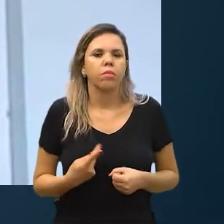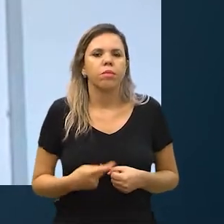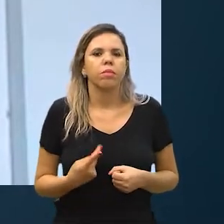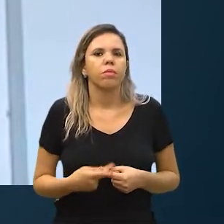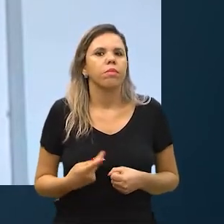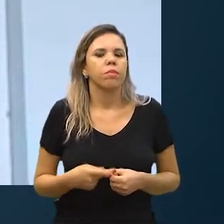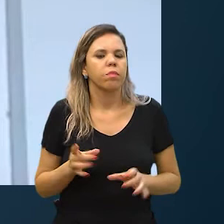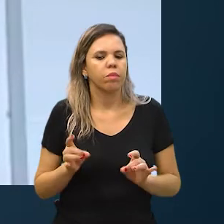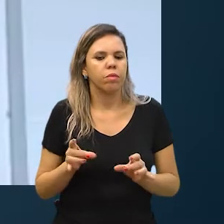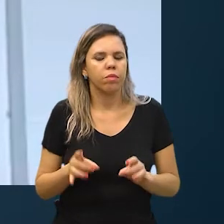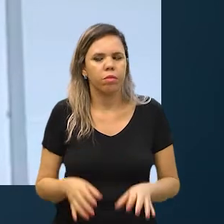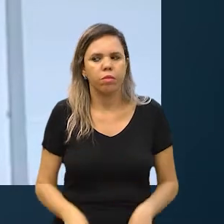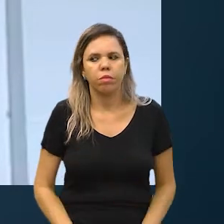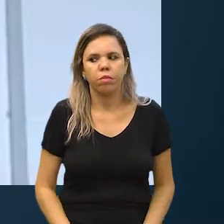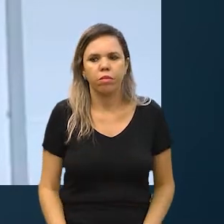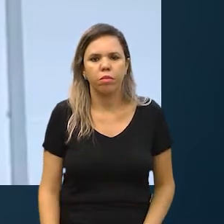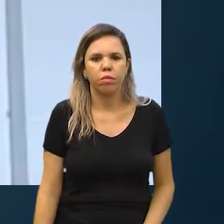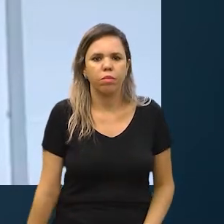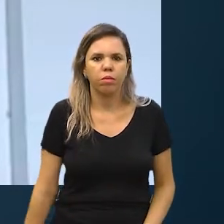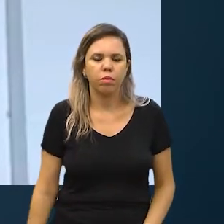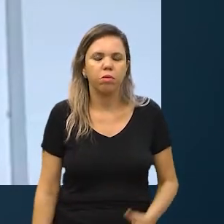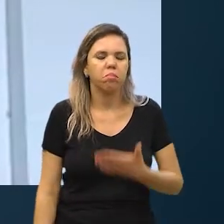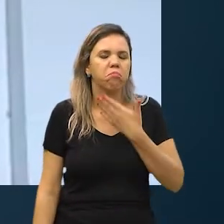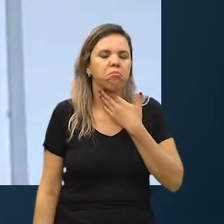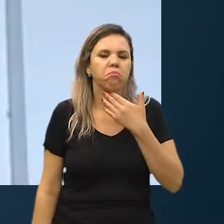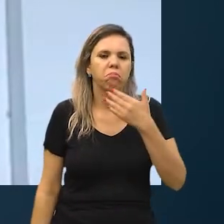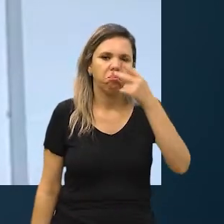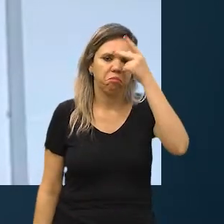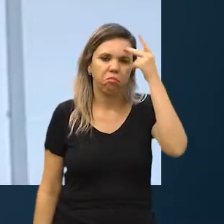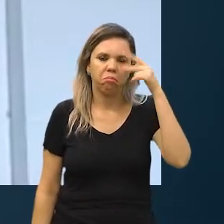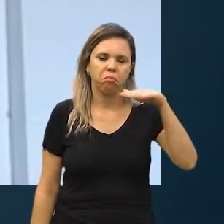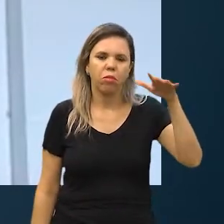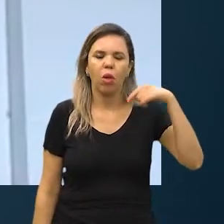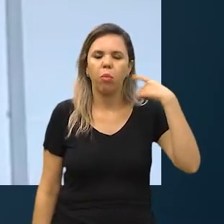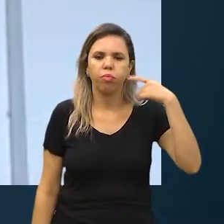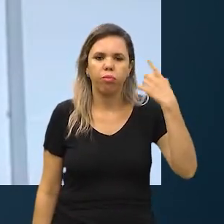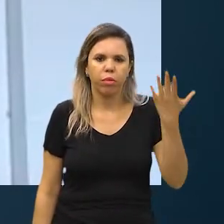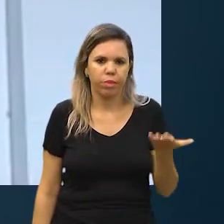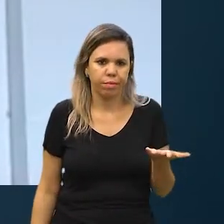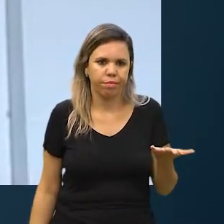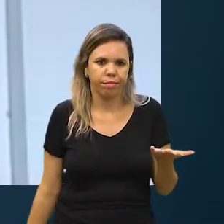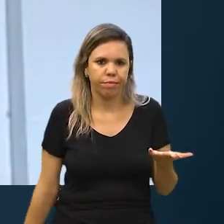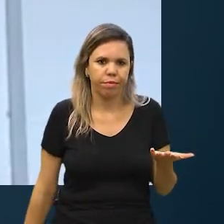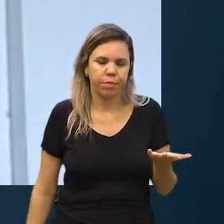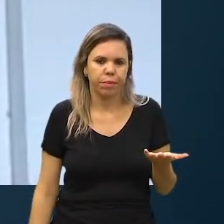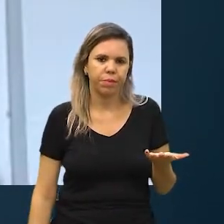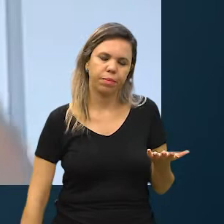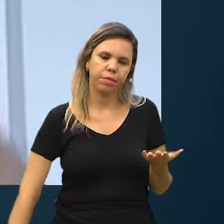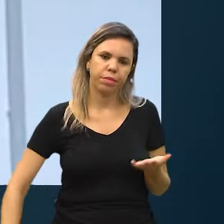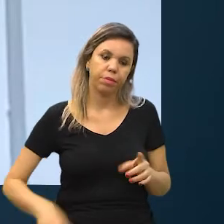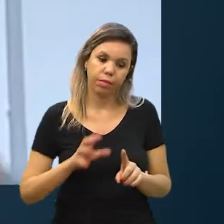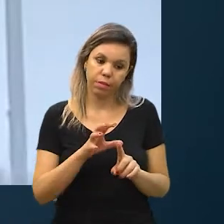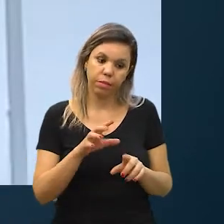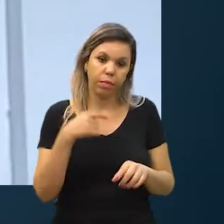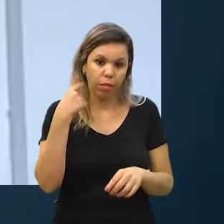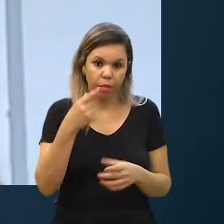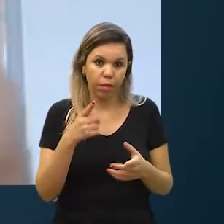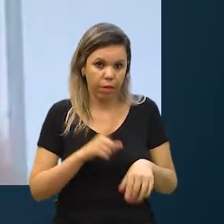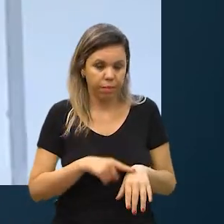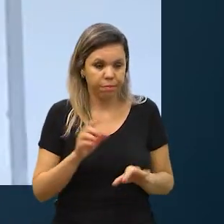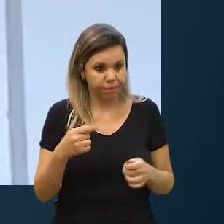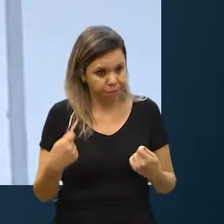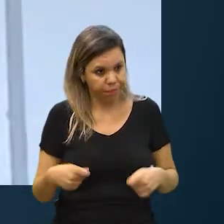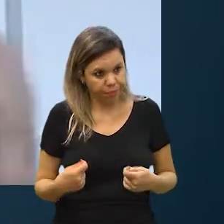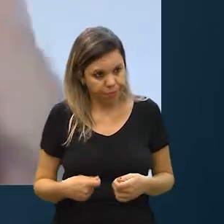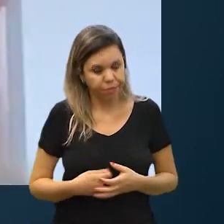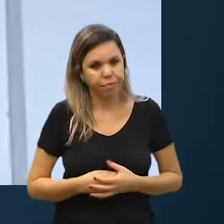produto, né, que a gente vende, muitas pessoas com quem eu converso, até no meio agro, são advogados. Então, até assim, eu tenho que convencer que o advogado está no